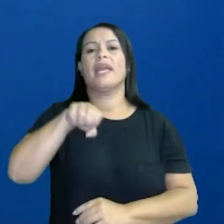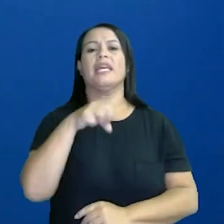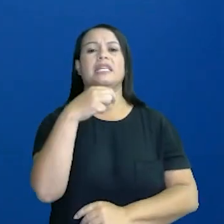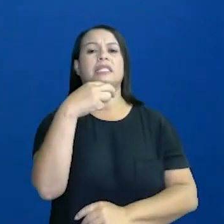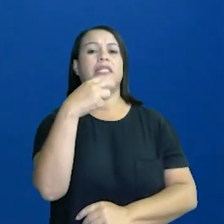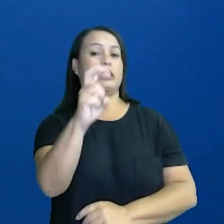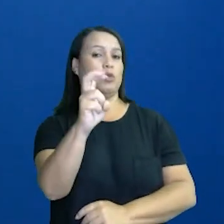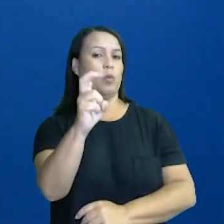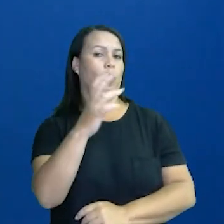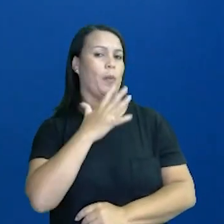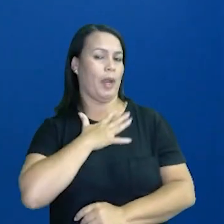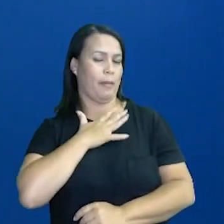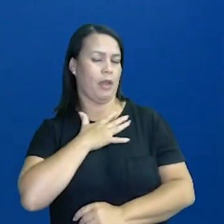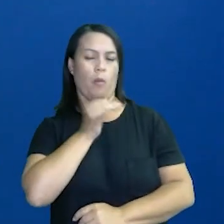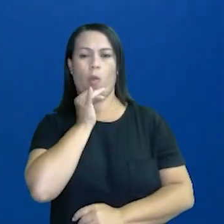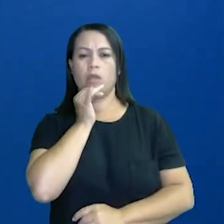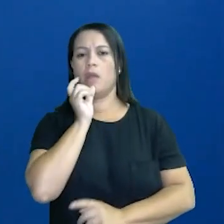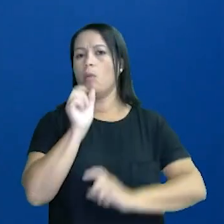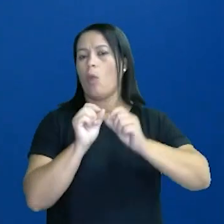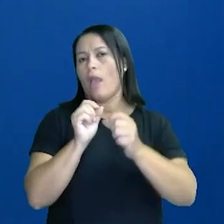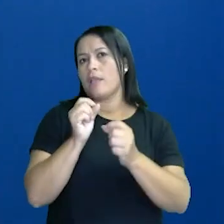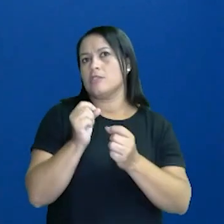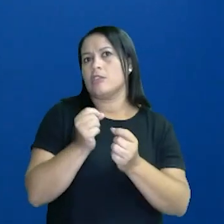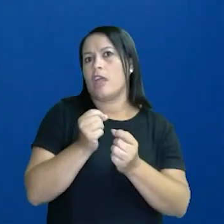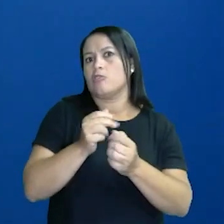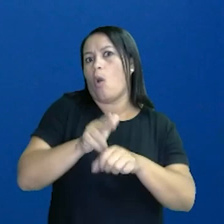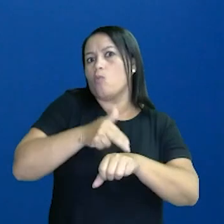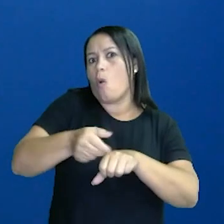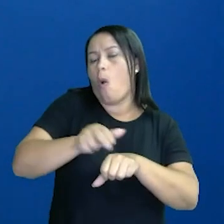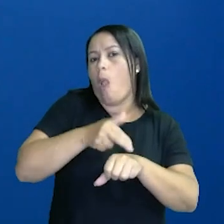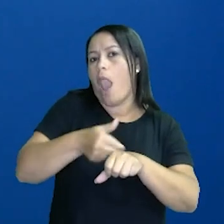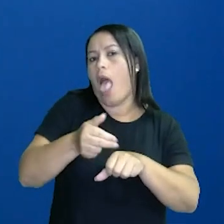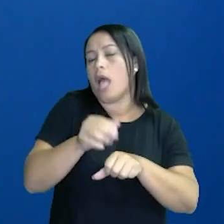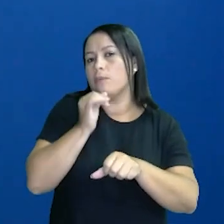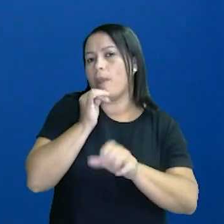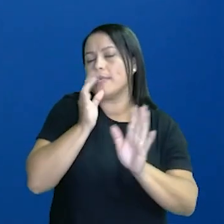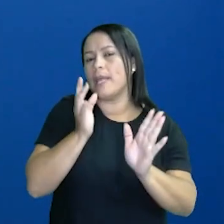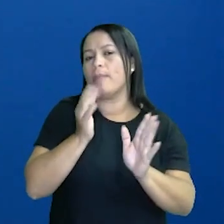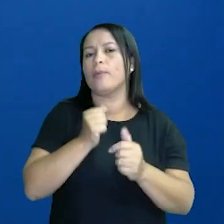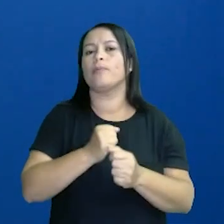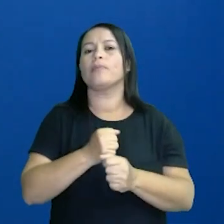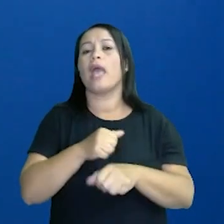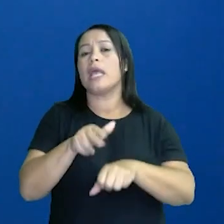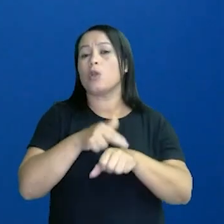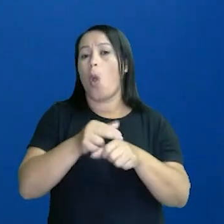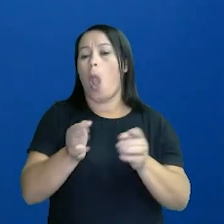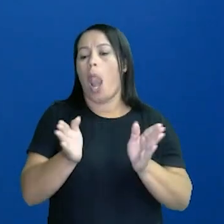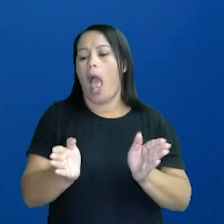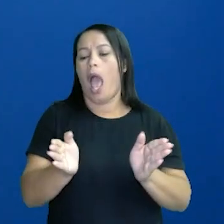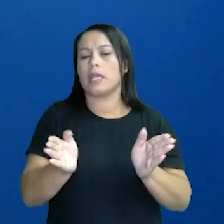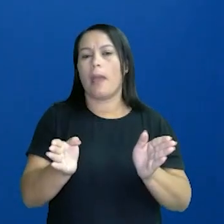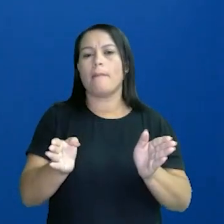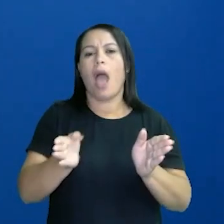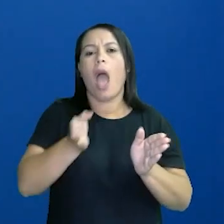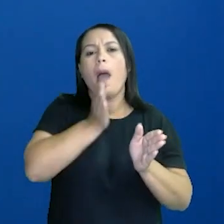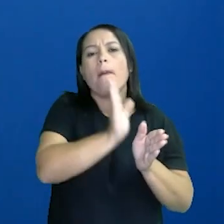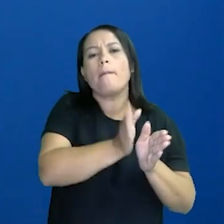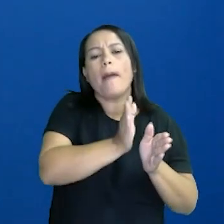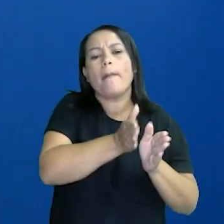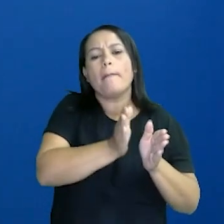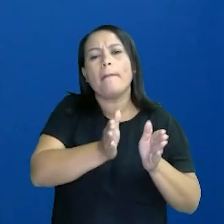5 partes para mim, né? Vamos supor que seja um chocolate. E esse chocolate, essa barra de chocolate eu